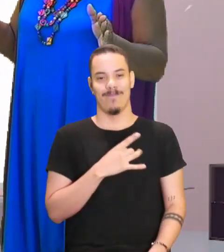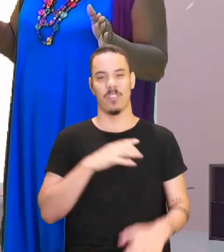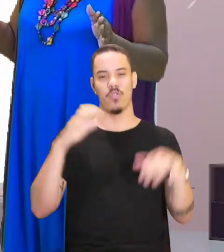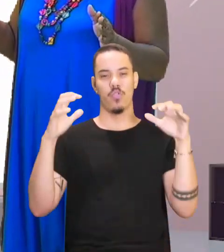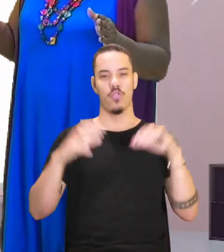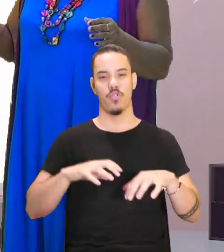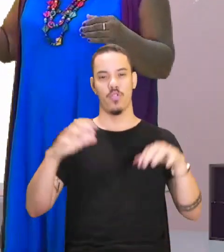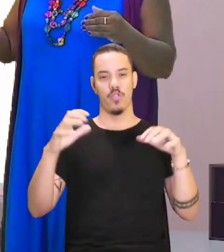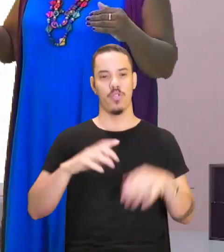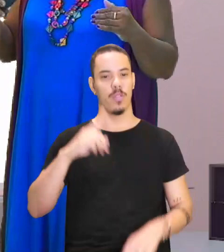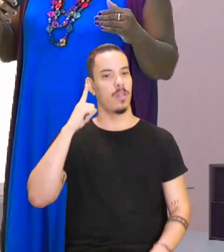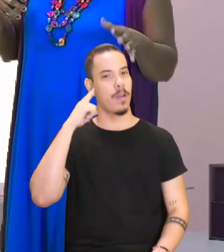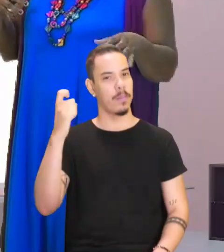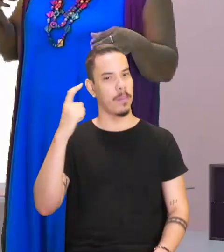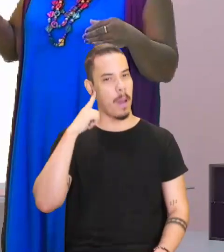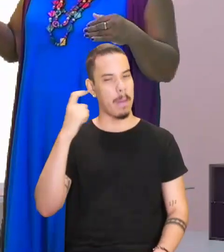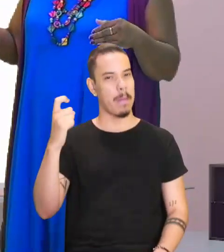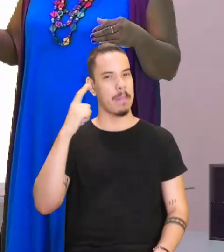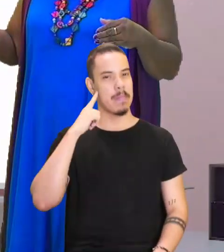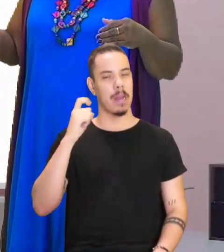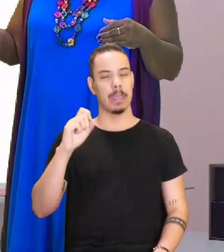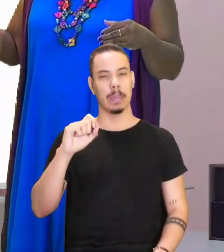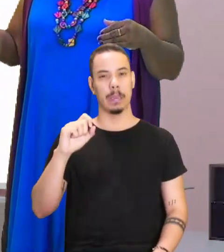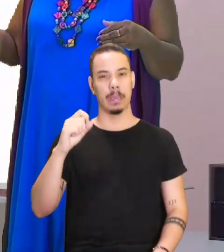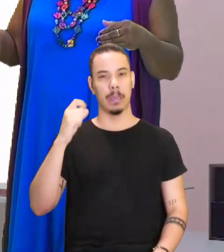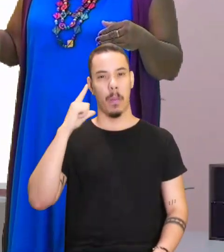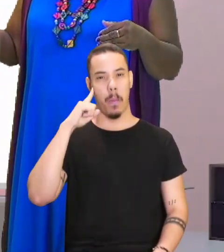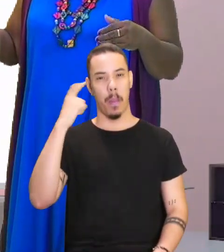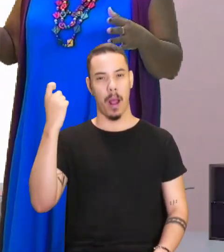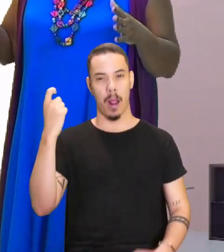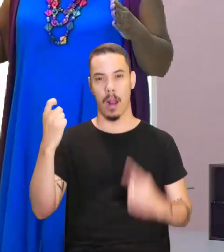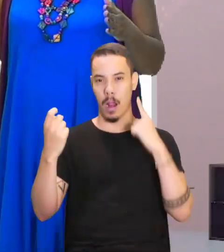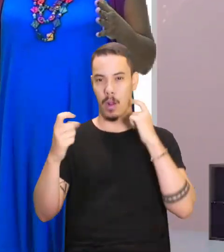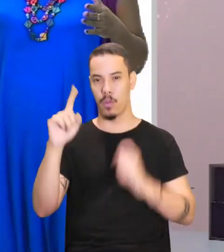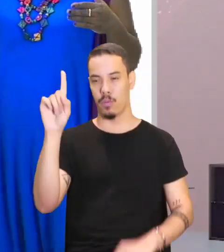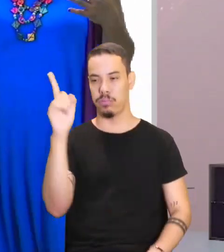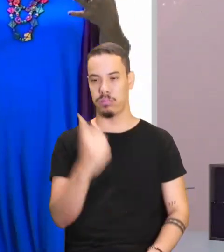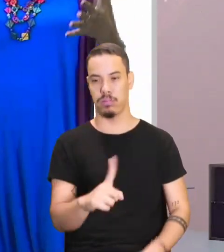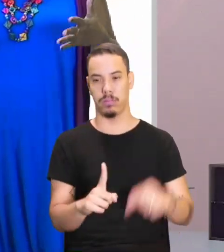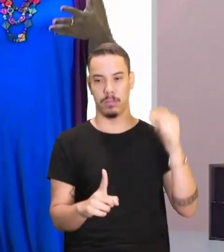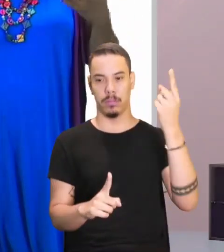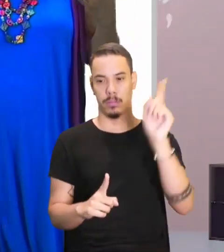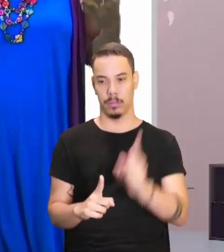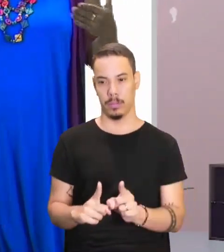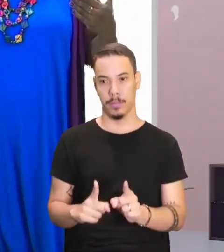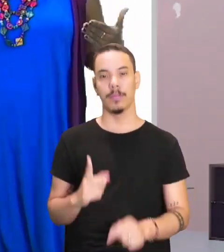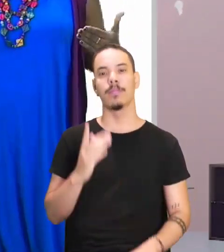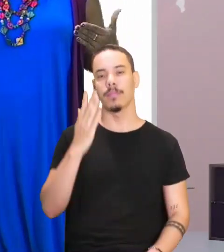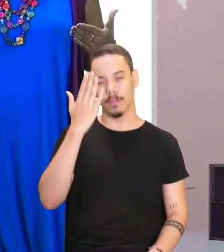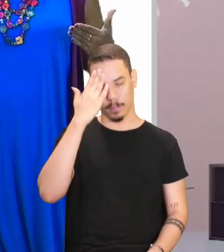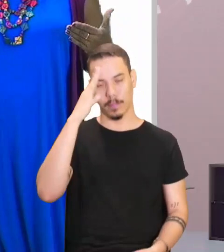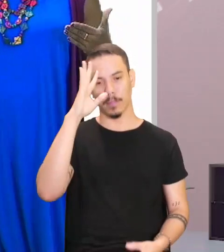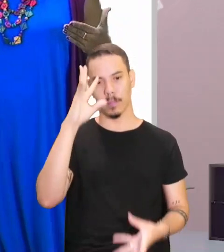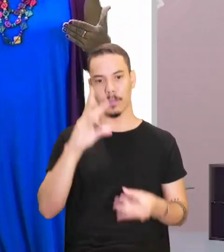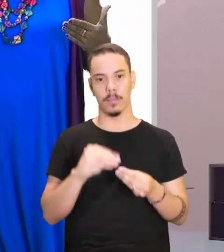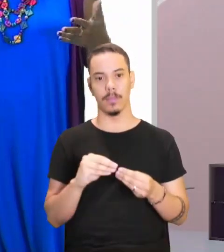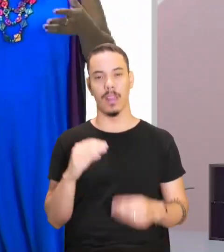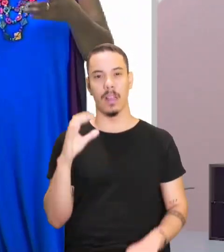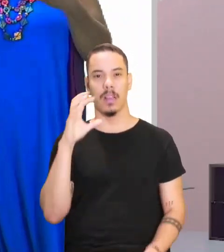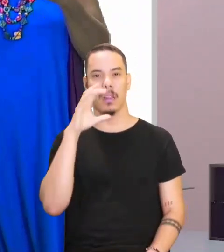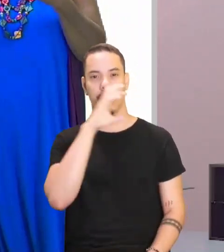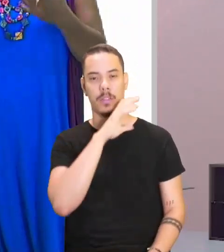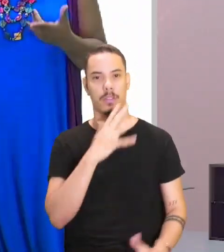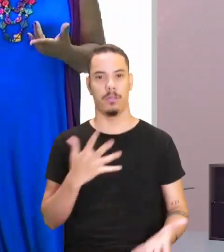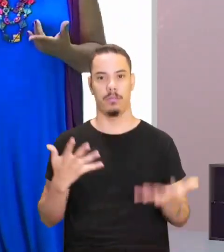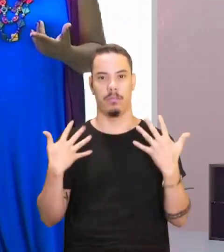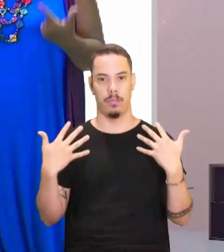temporal. Quando vem com raios e trovões, amado. Tá? Eu sei que tá muito quente, né?